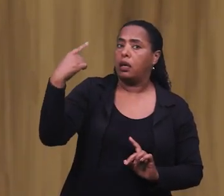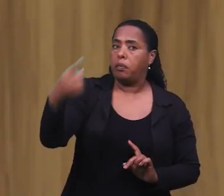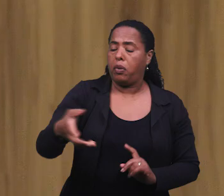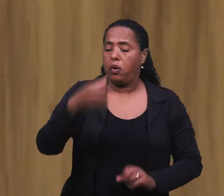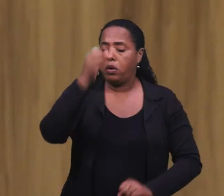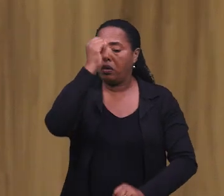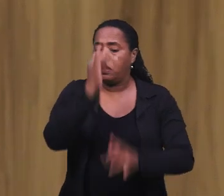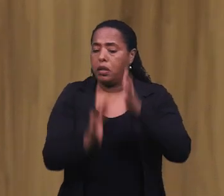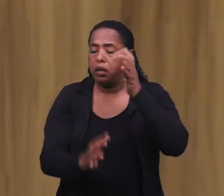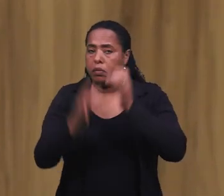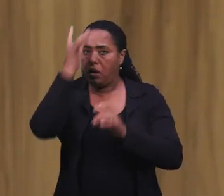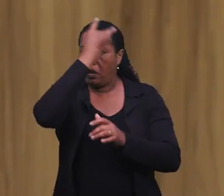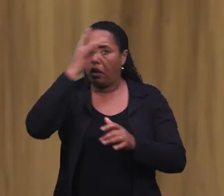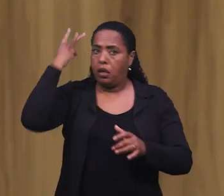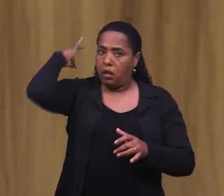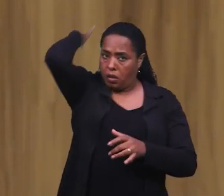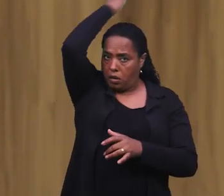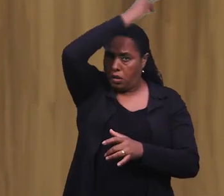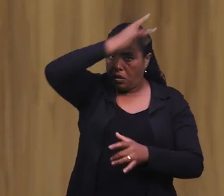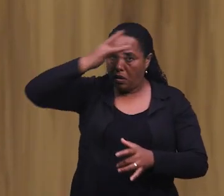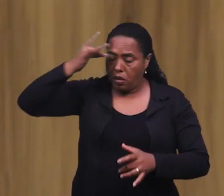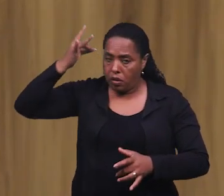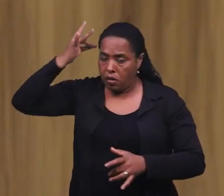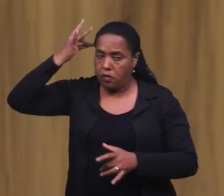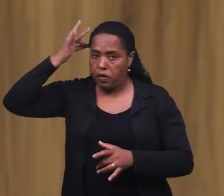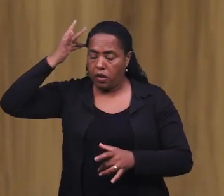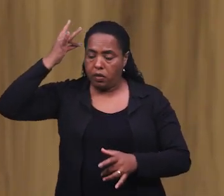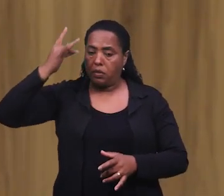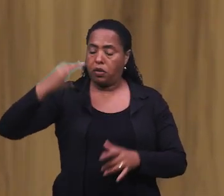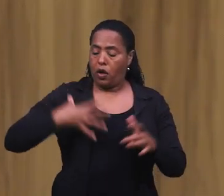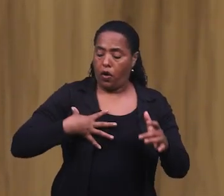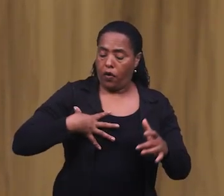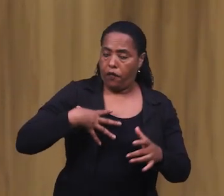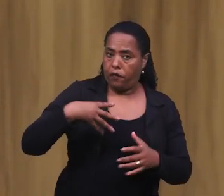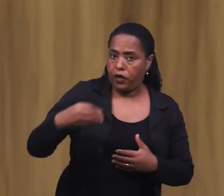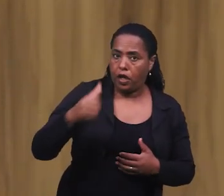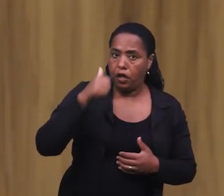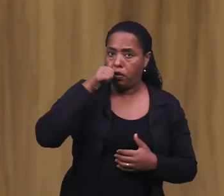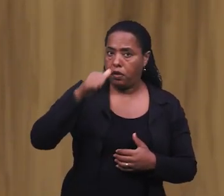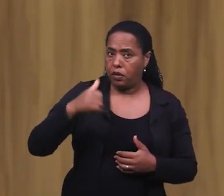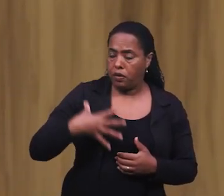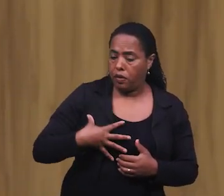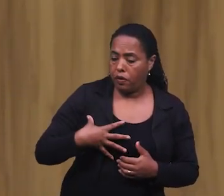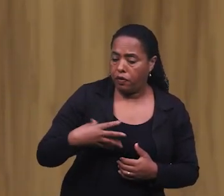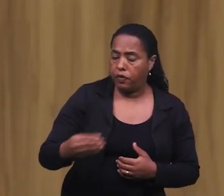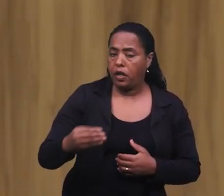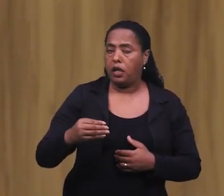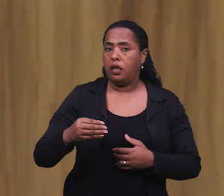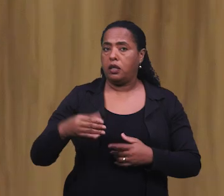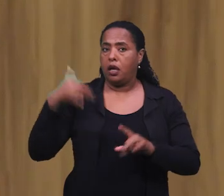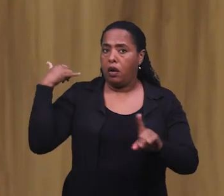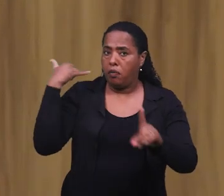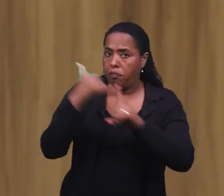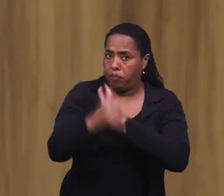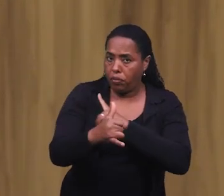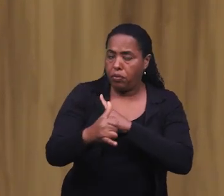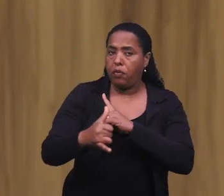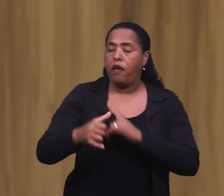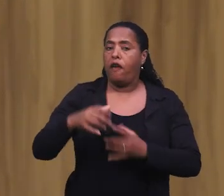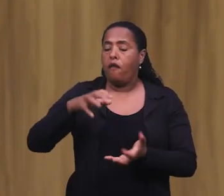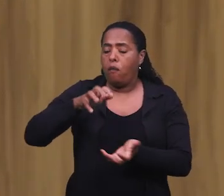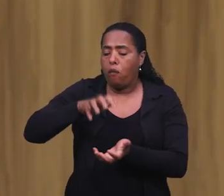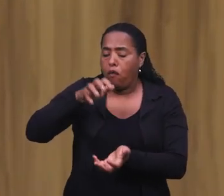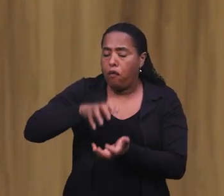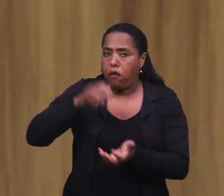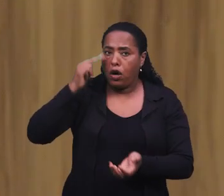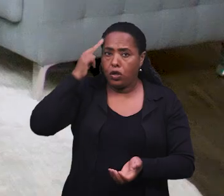para profetizar. E hoje nós vemos esses irmãos dentro da igreja, usados pelo Senhor, e às vezes,